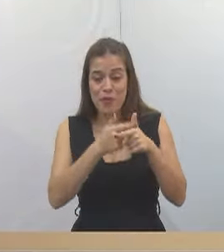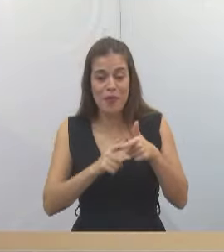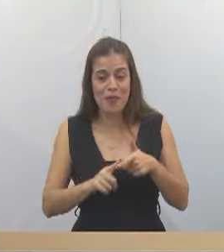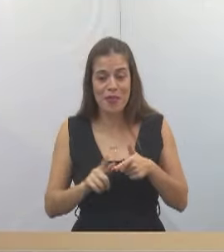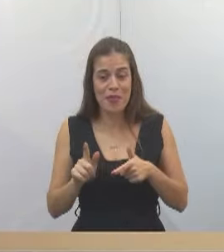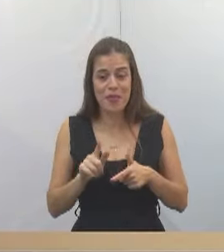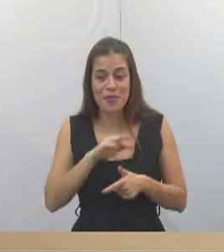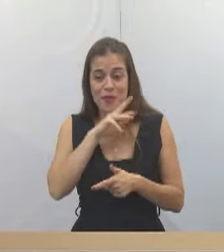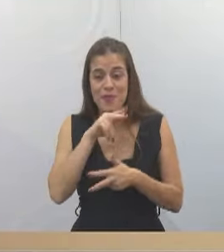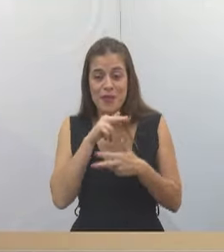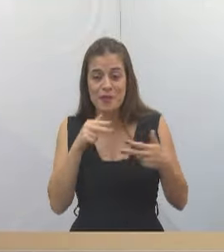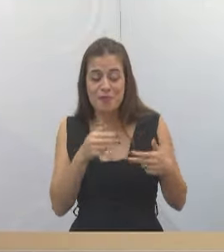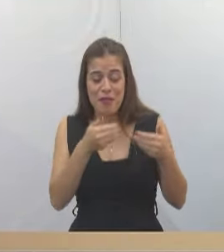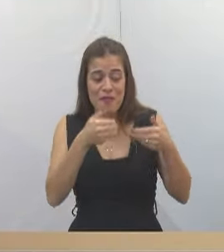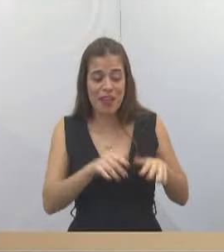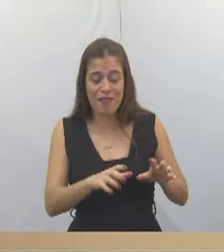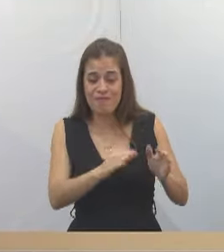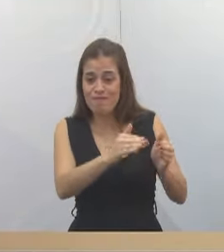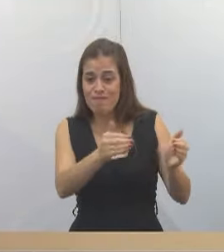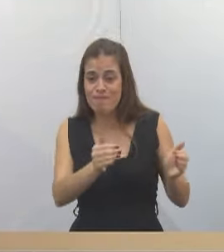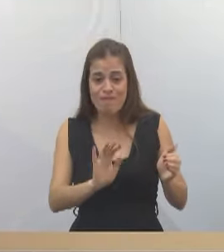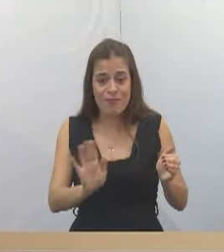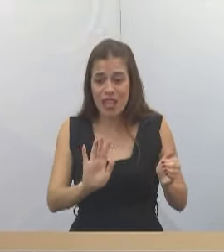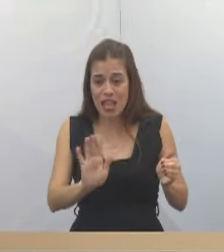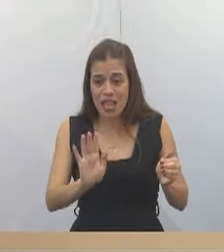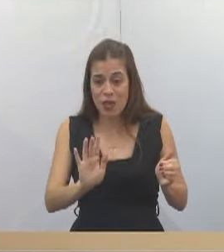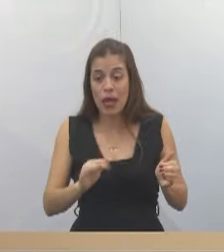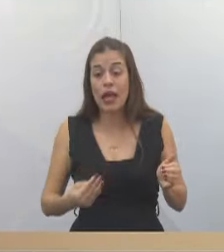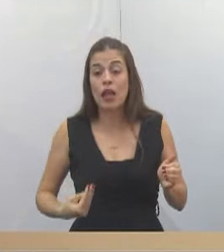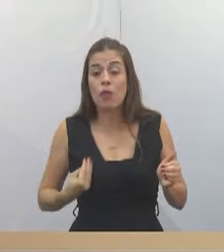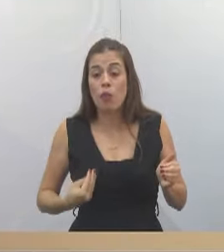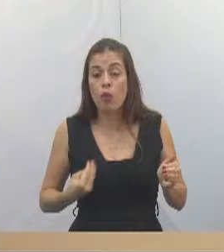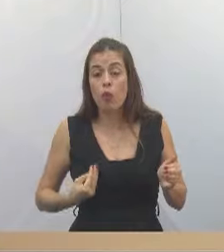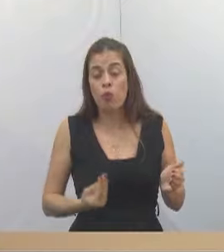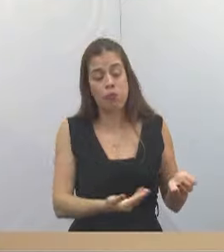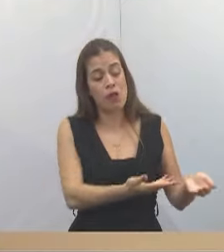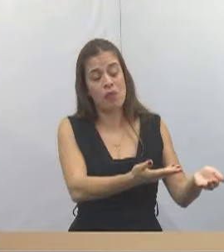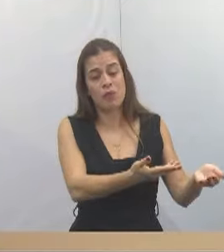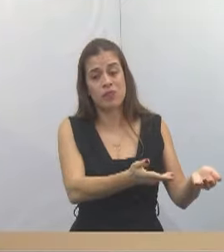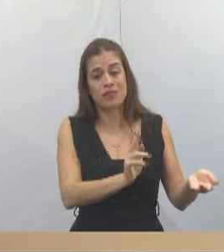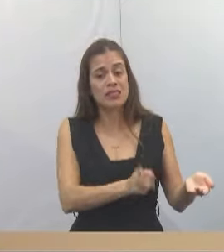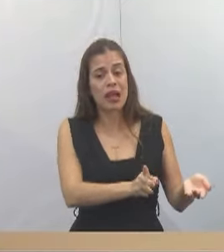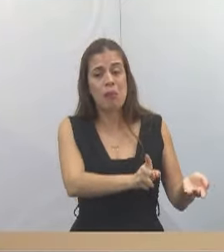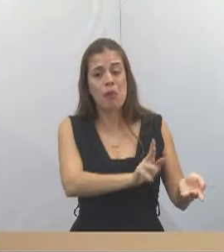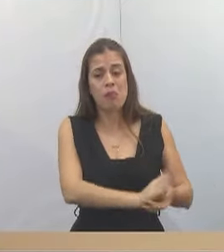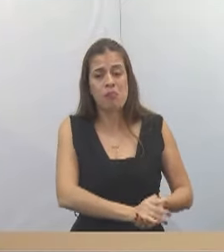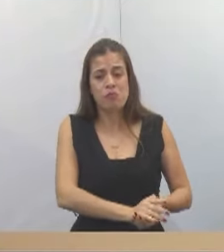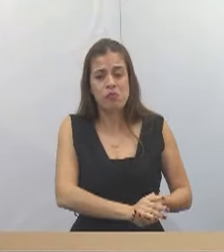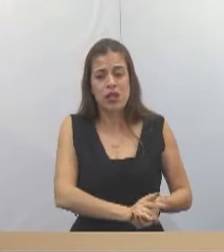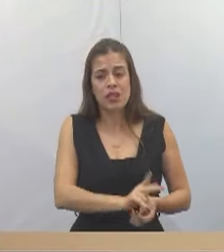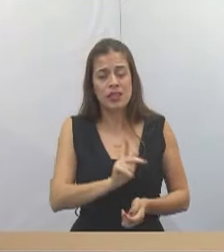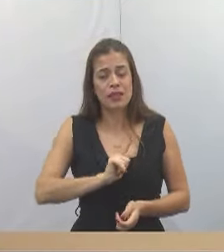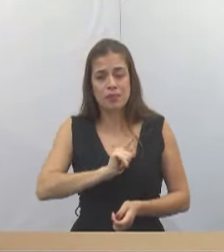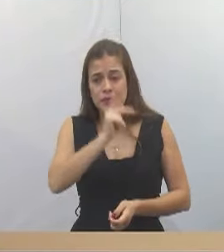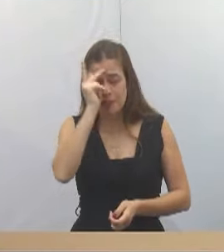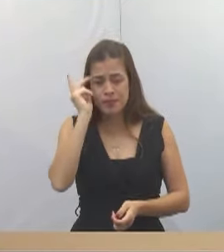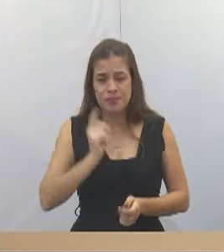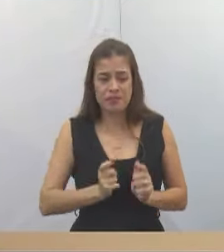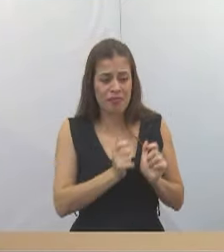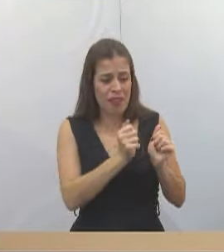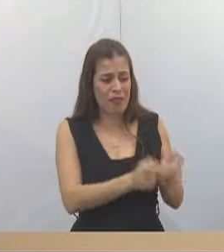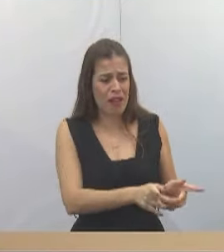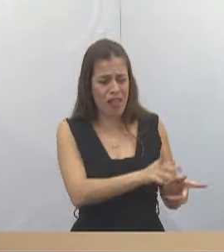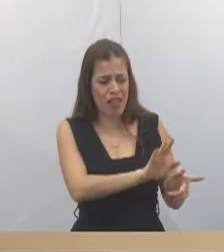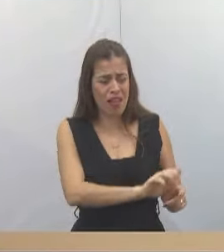é o animalzinho ficar na sacada. O problema é ele morar na sacada. Tem gente que quer que ele more lá, vai ficar aí